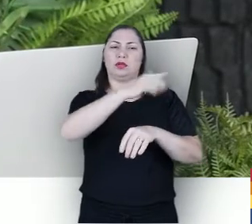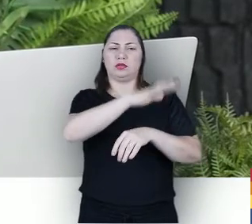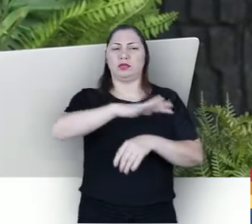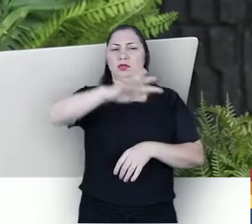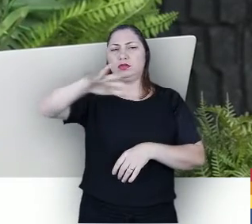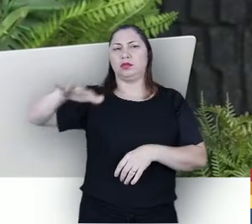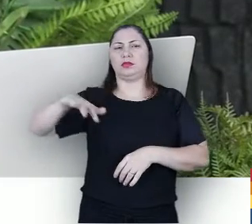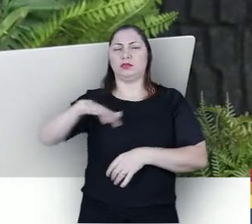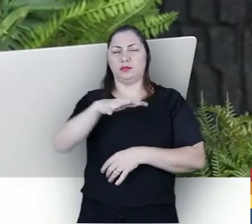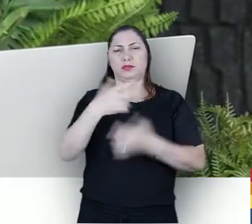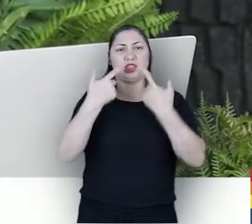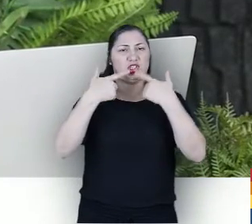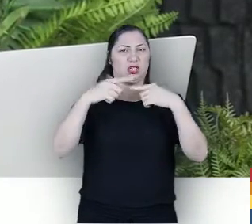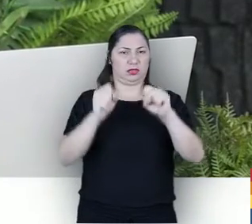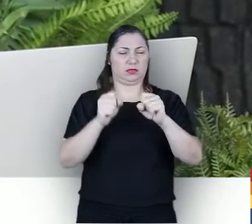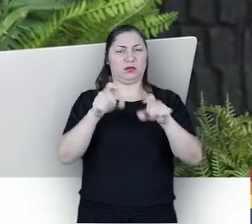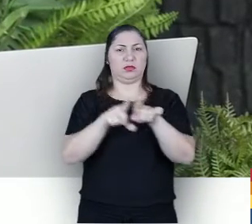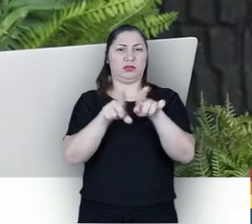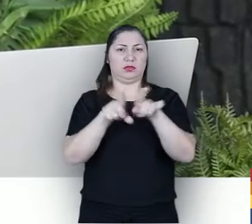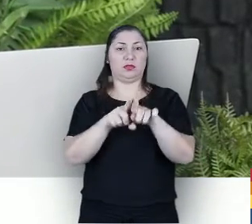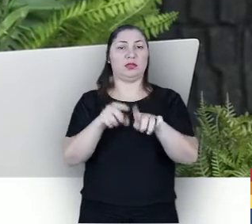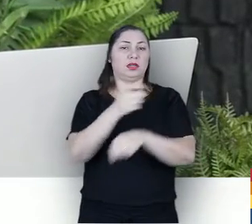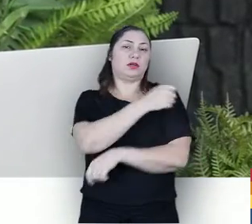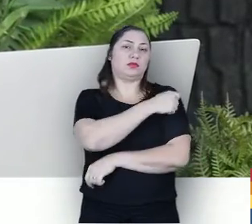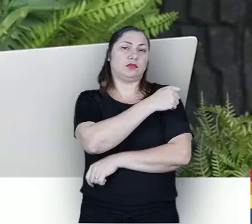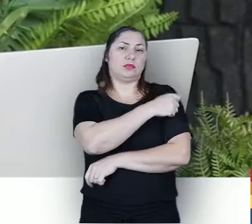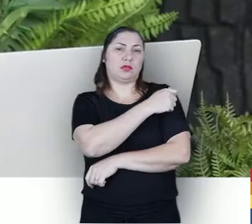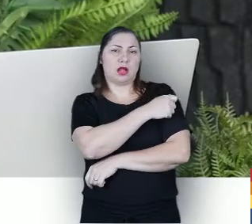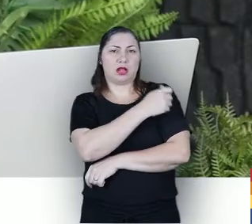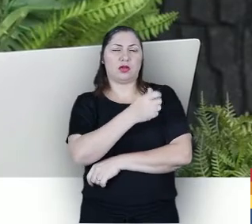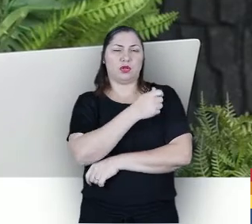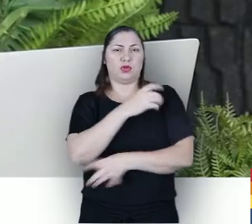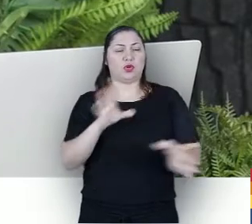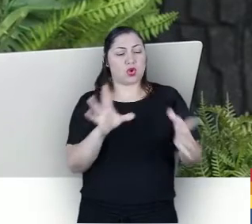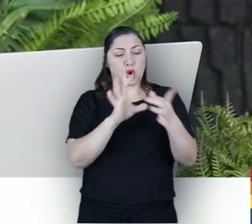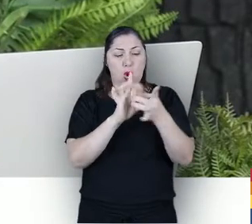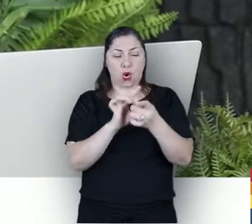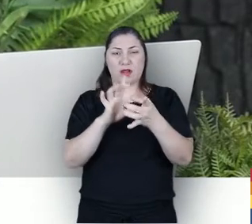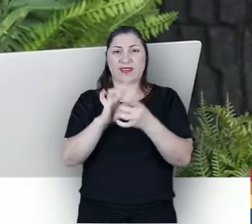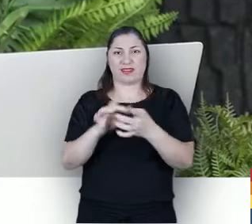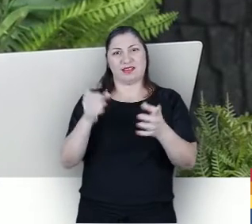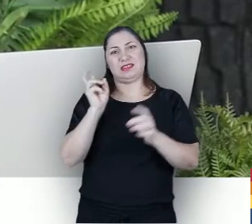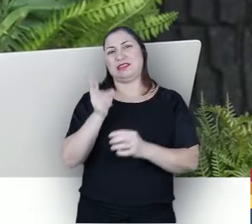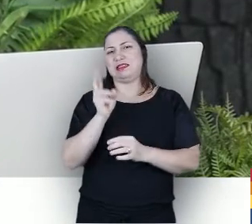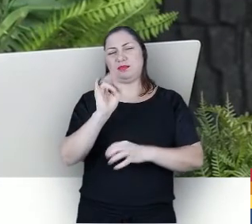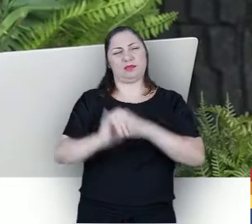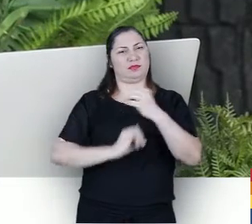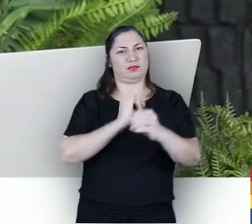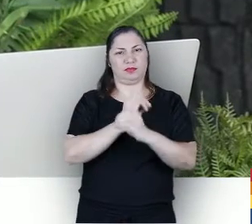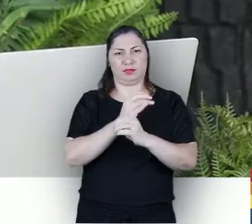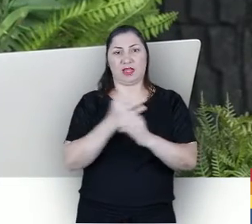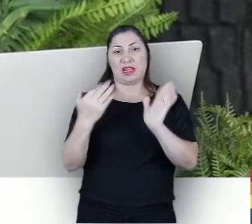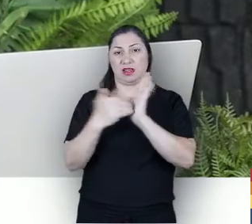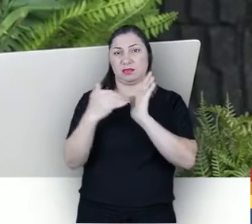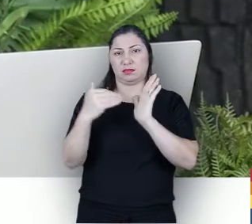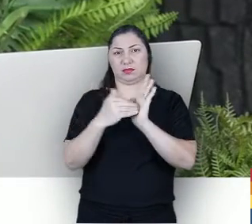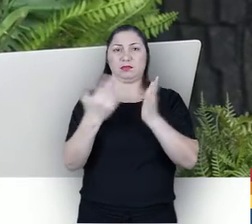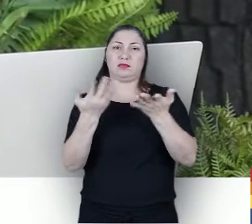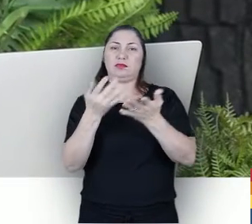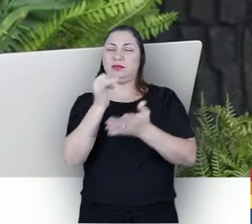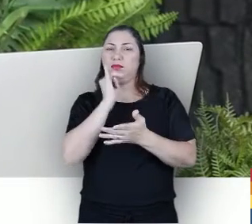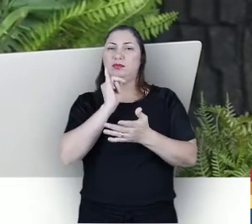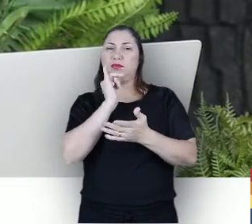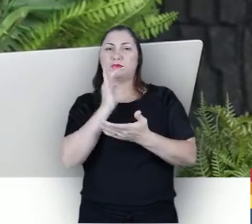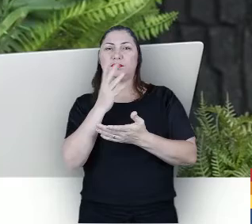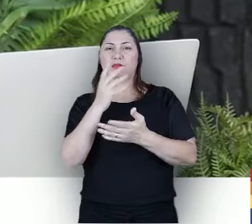Karine, você falou sobre as possibilidades de dialogar com as outras áreas, né, no caso a área de linguagens, e também do fato